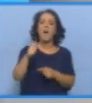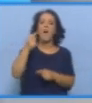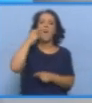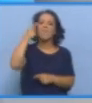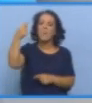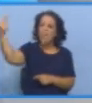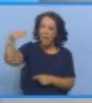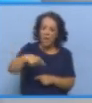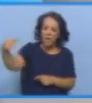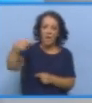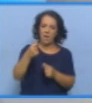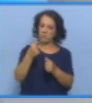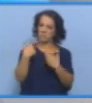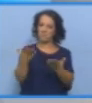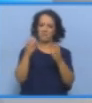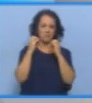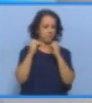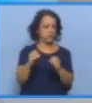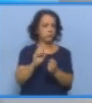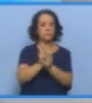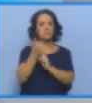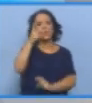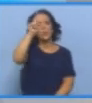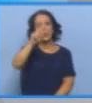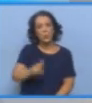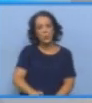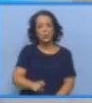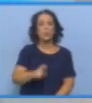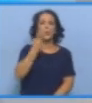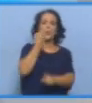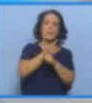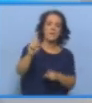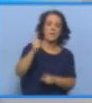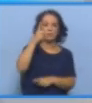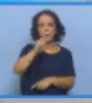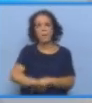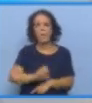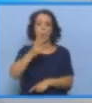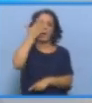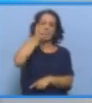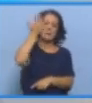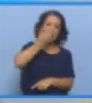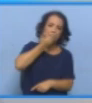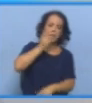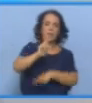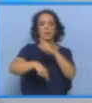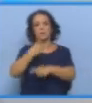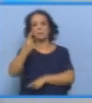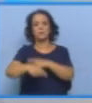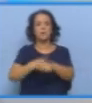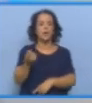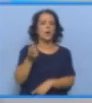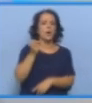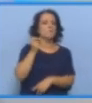que dão um dia inteiro, ou por mês, ou de 15 em 15 dias, uma manhã inteira ou uma tarde, ou semanalmente, que até este momento já